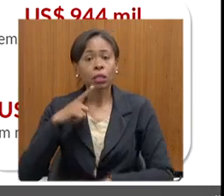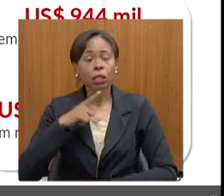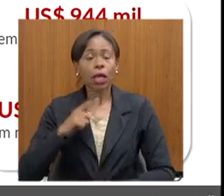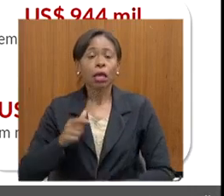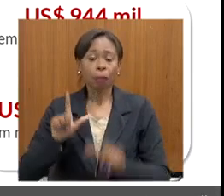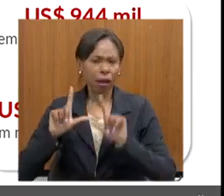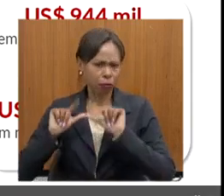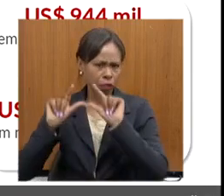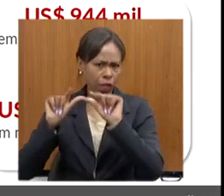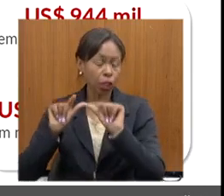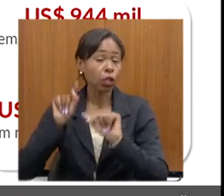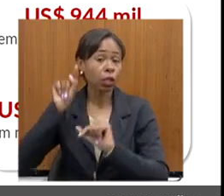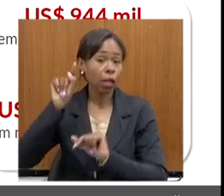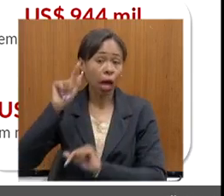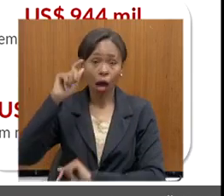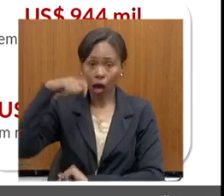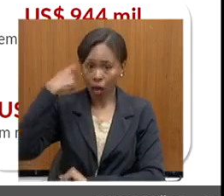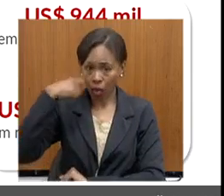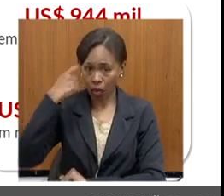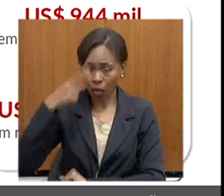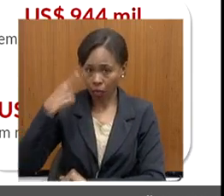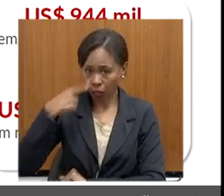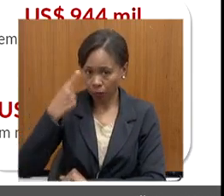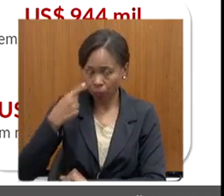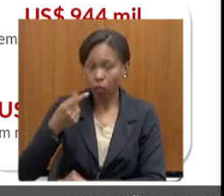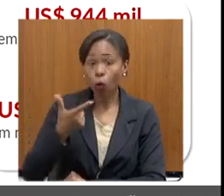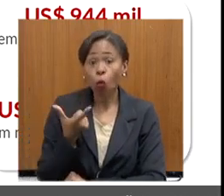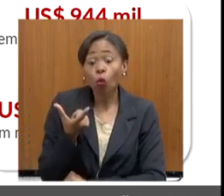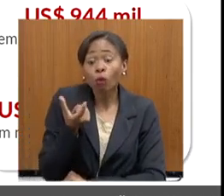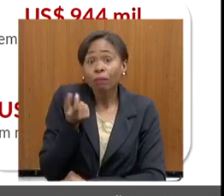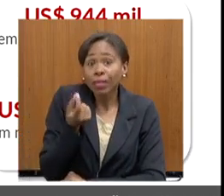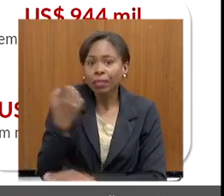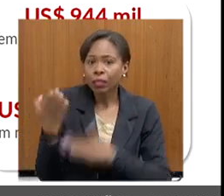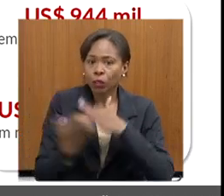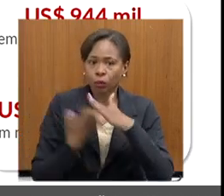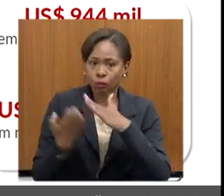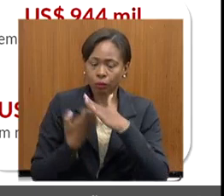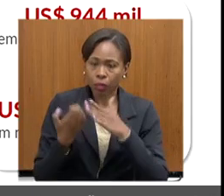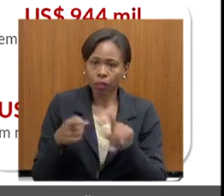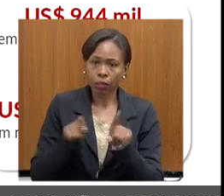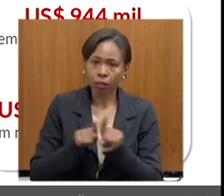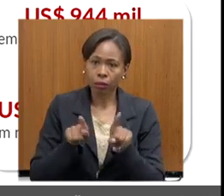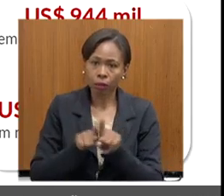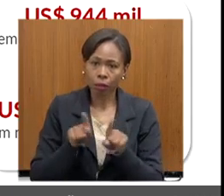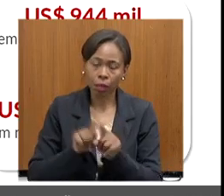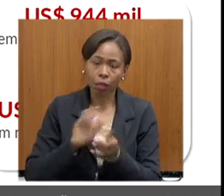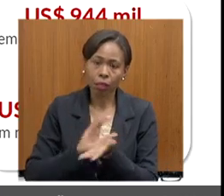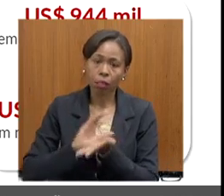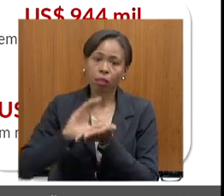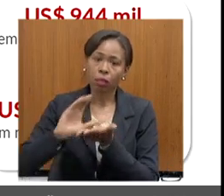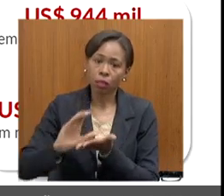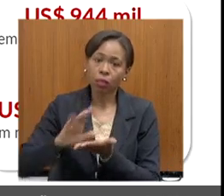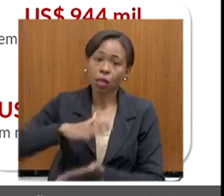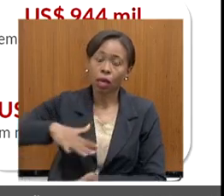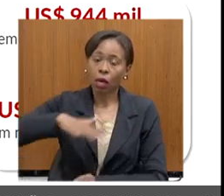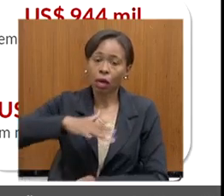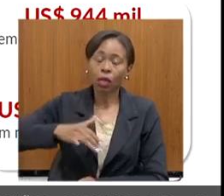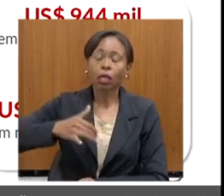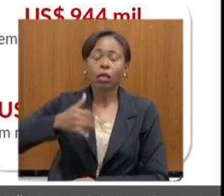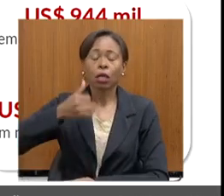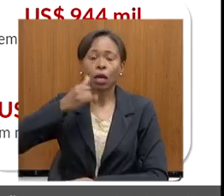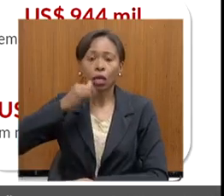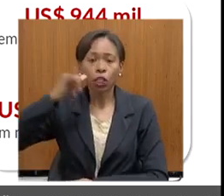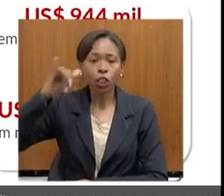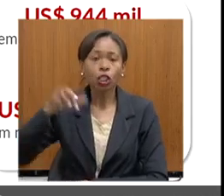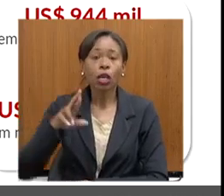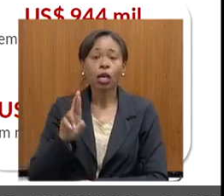nossa viagem à Espanha né prospecção de 20 empresas e já temos investimentos previstos em energias renováveis em Minas